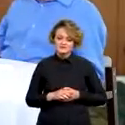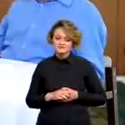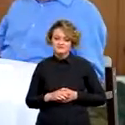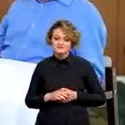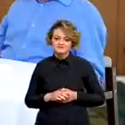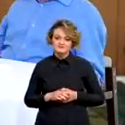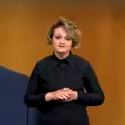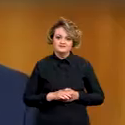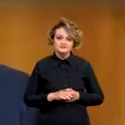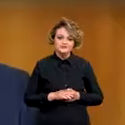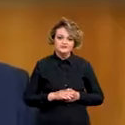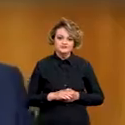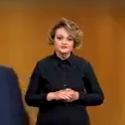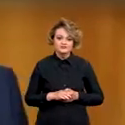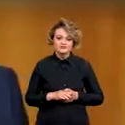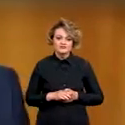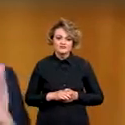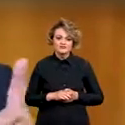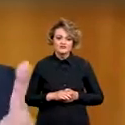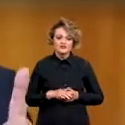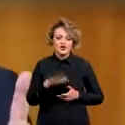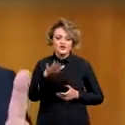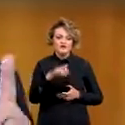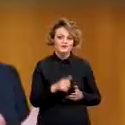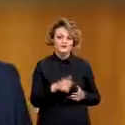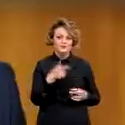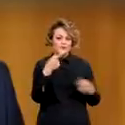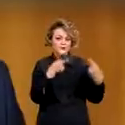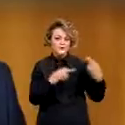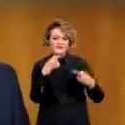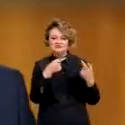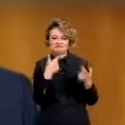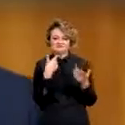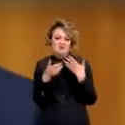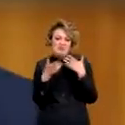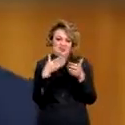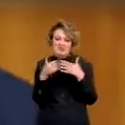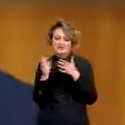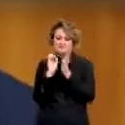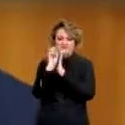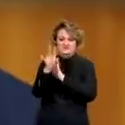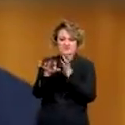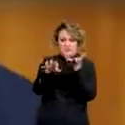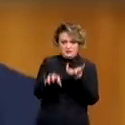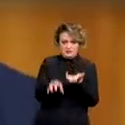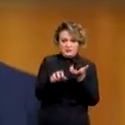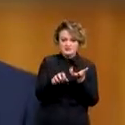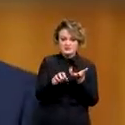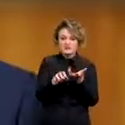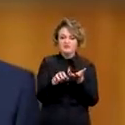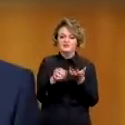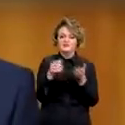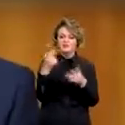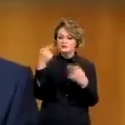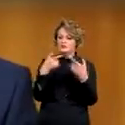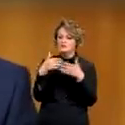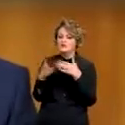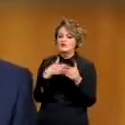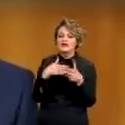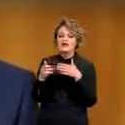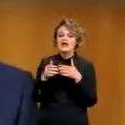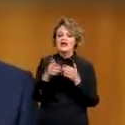Veja, muito, muito de uma política qualquer que você mande para o Congresso Nacional, ela